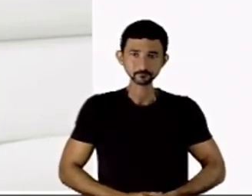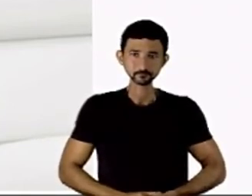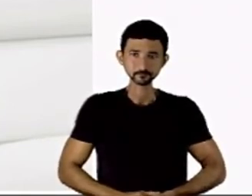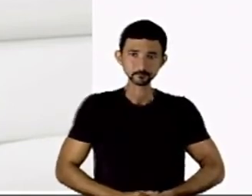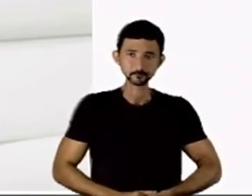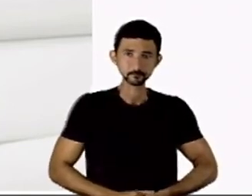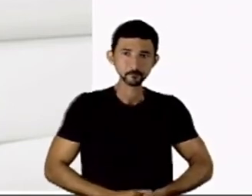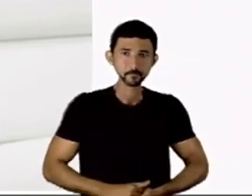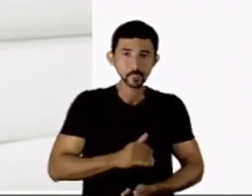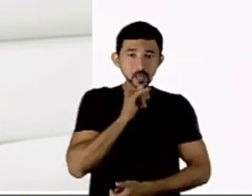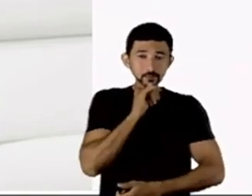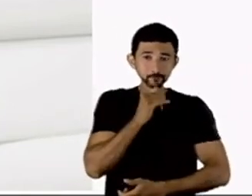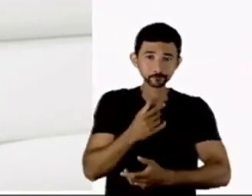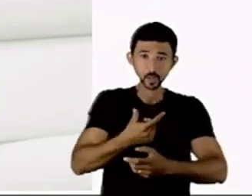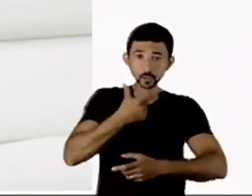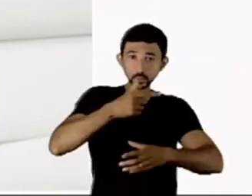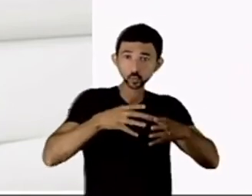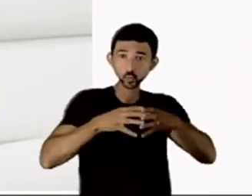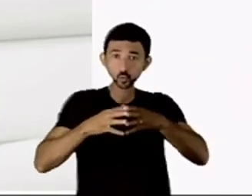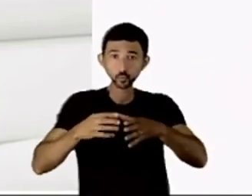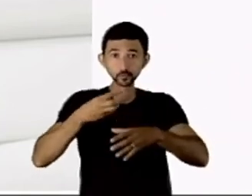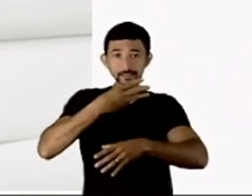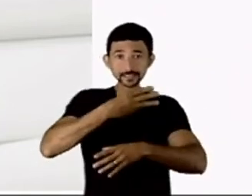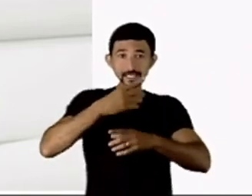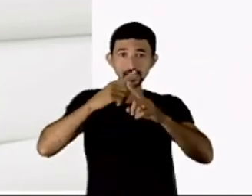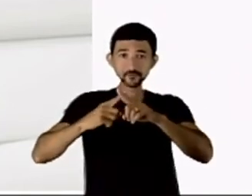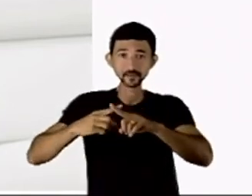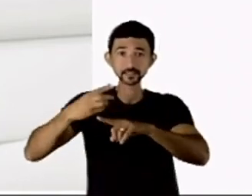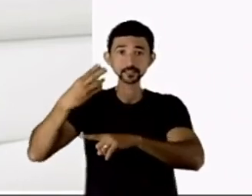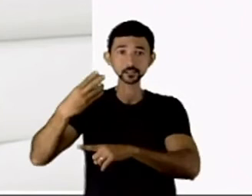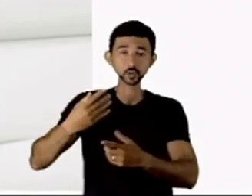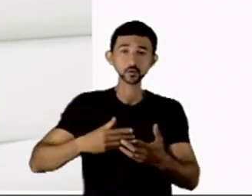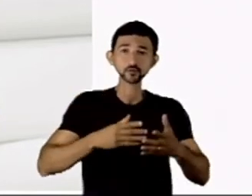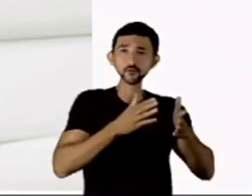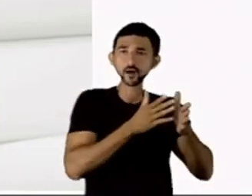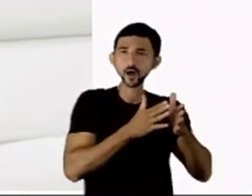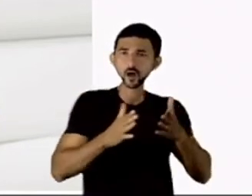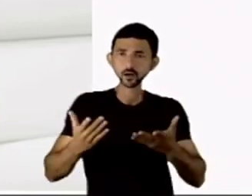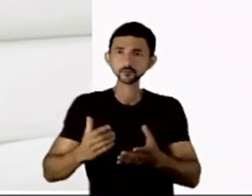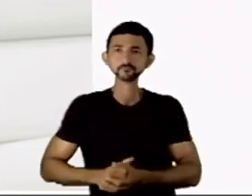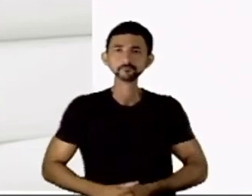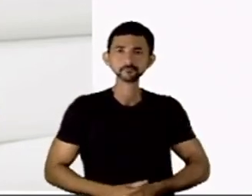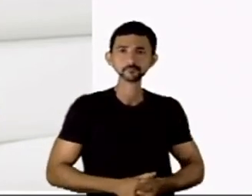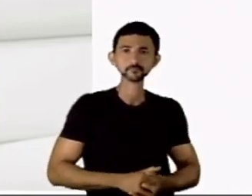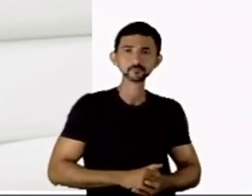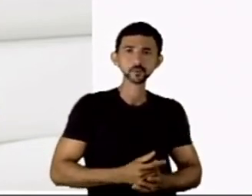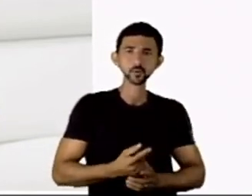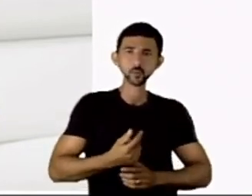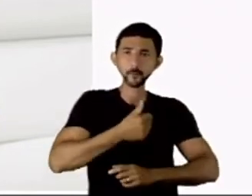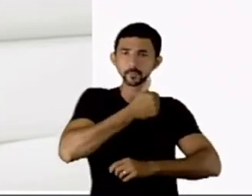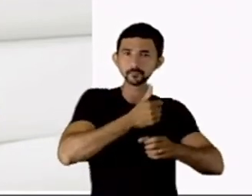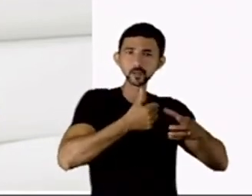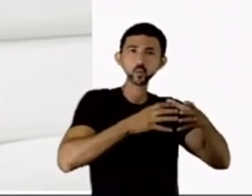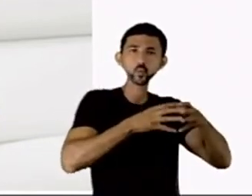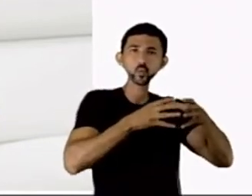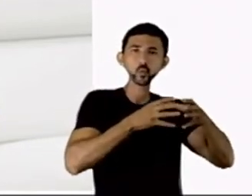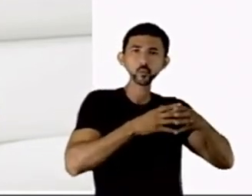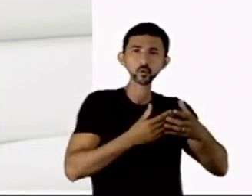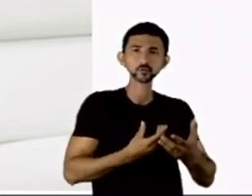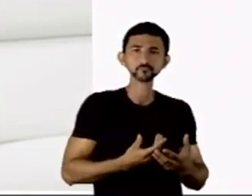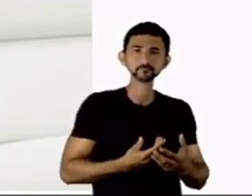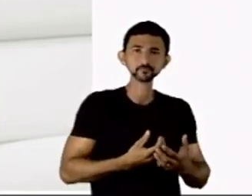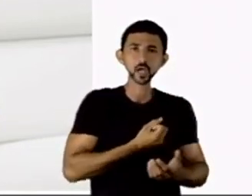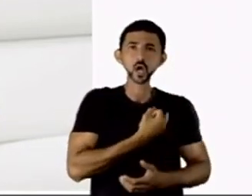Aqui o que eu falei para você, ó. 3 vezes 3, 2 vezes 2, vezes 2, vezes 2. E olha aqui o primeiro grupo.